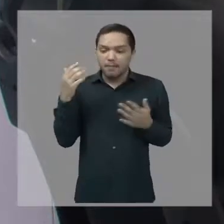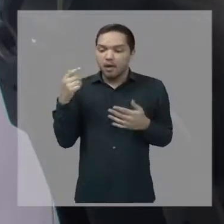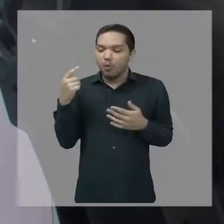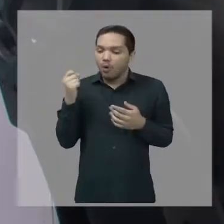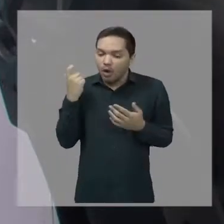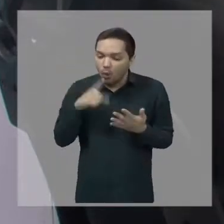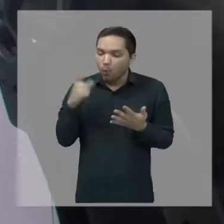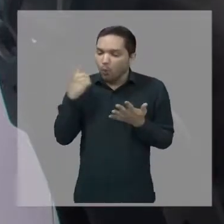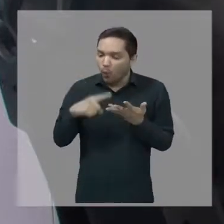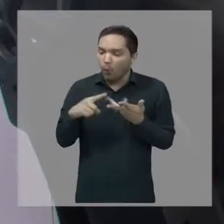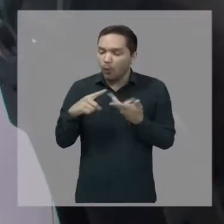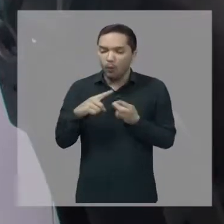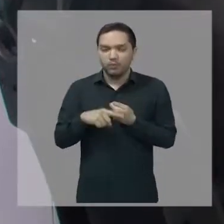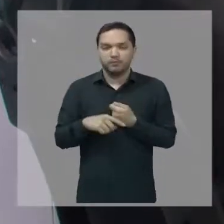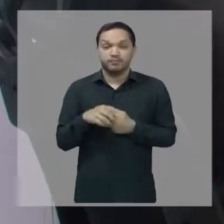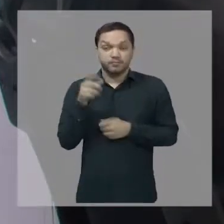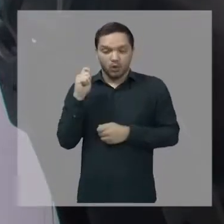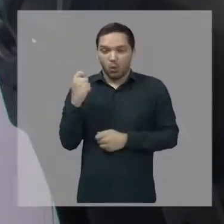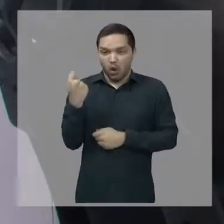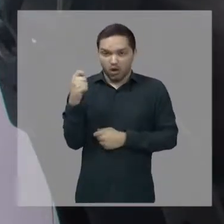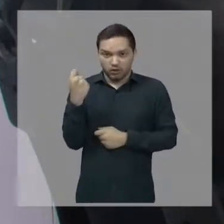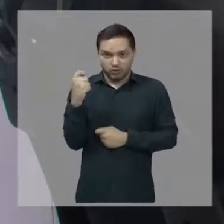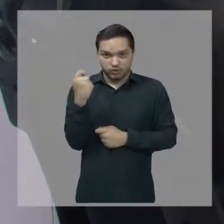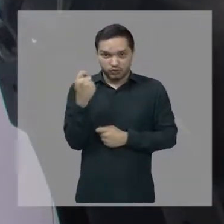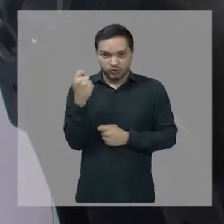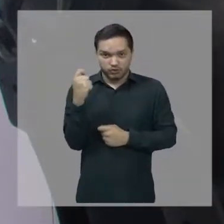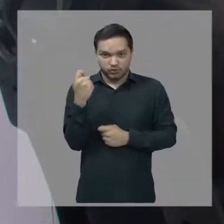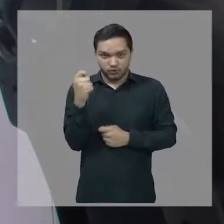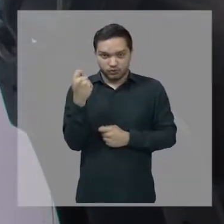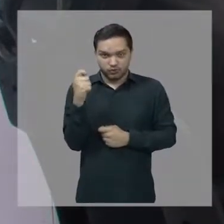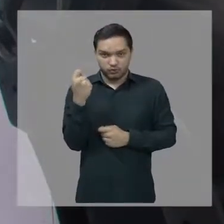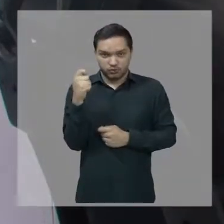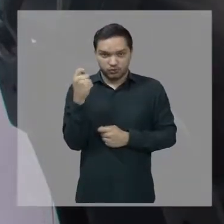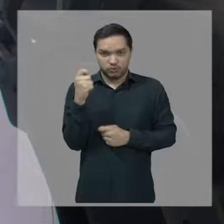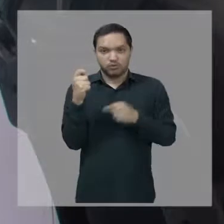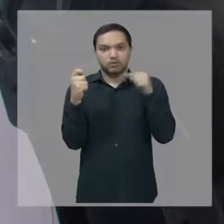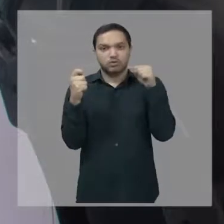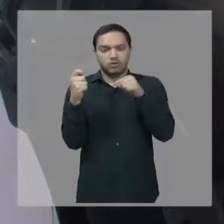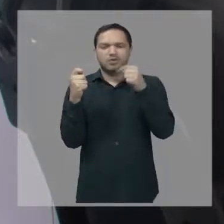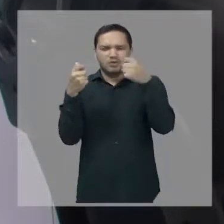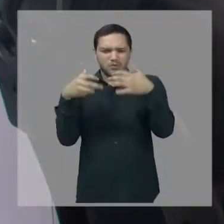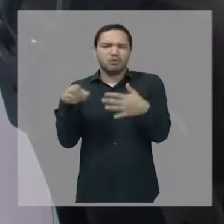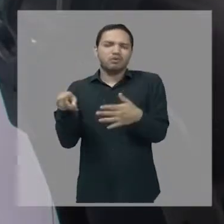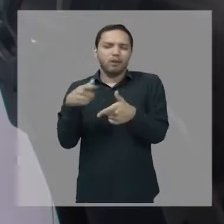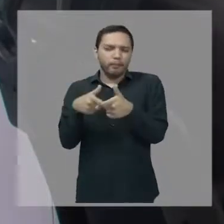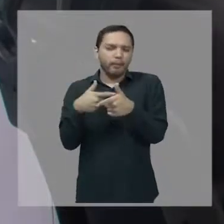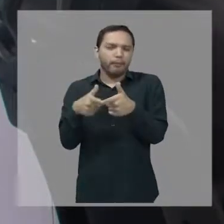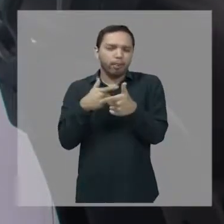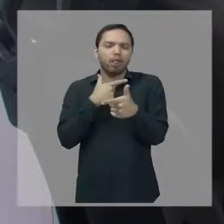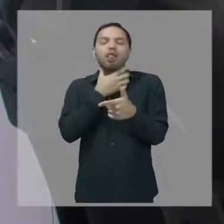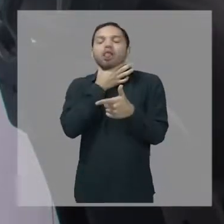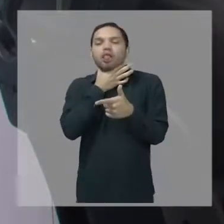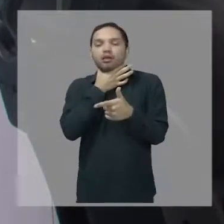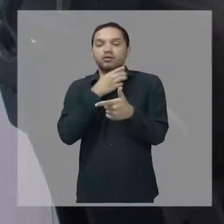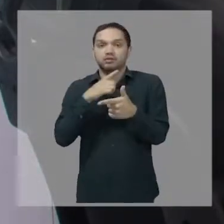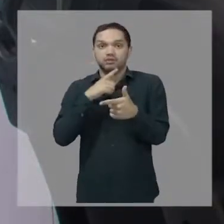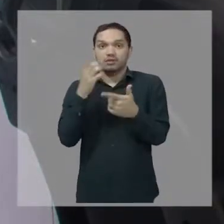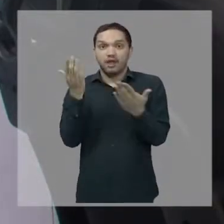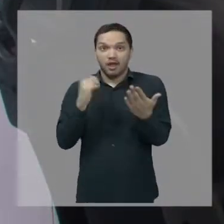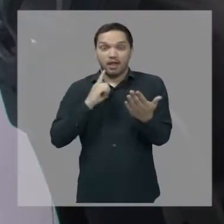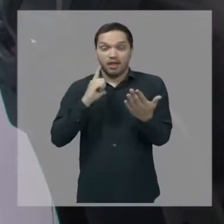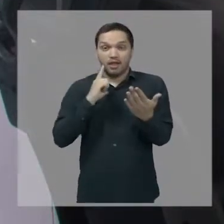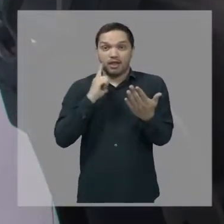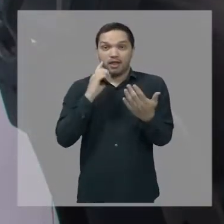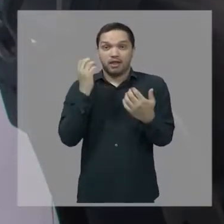resultados para ele. A Argentina, diante desse cenário que você descreveu, recebe